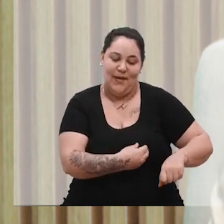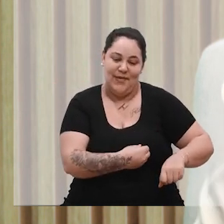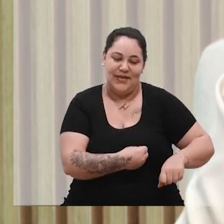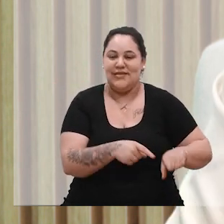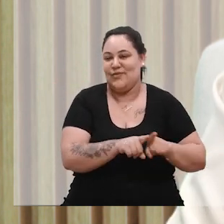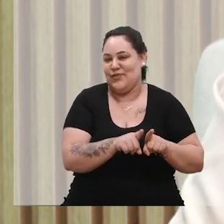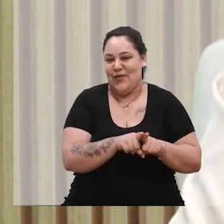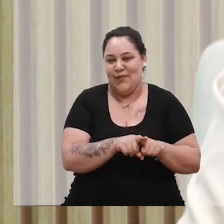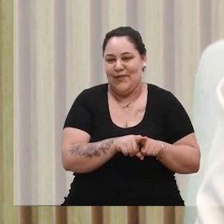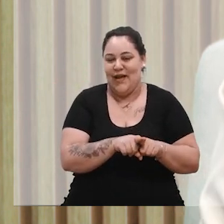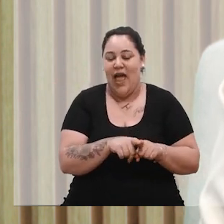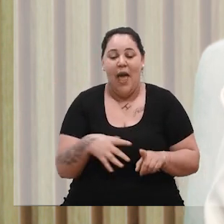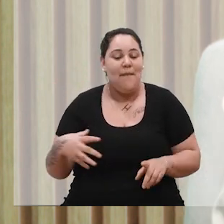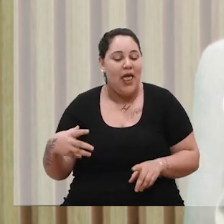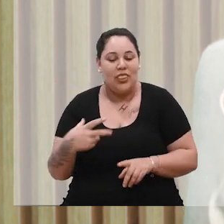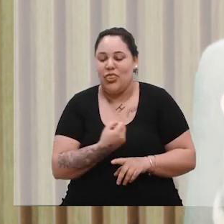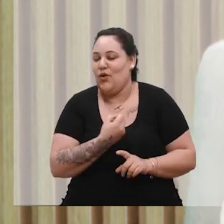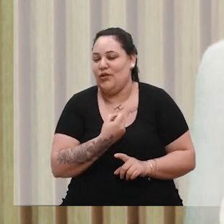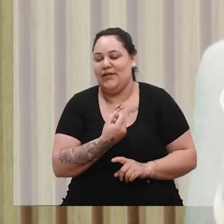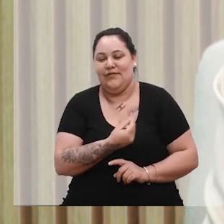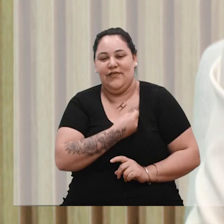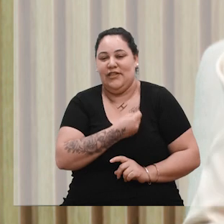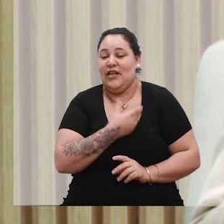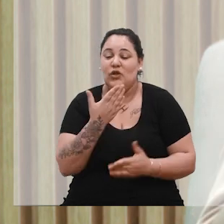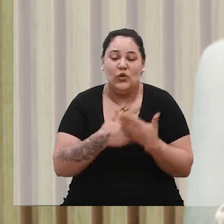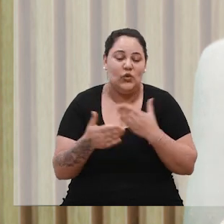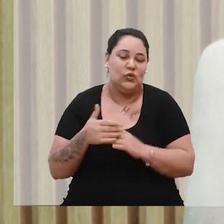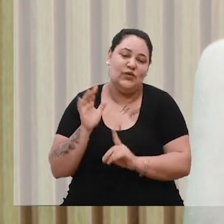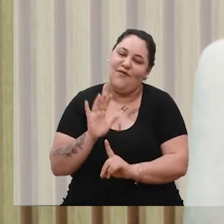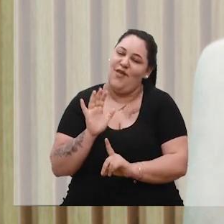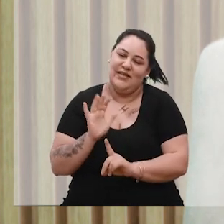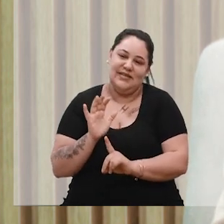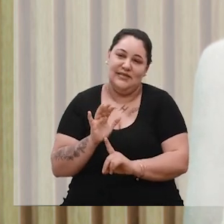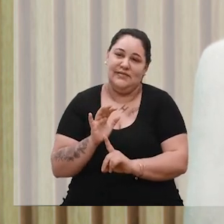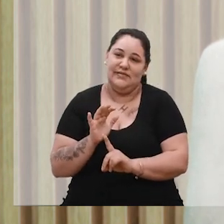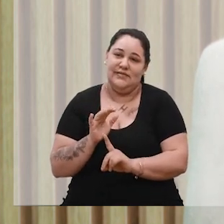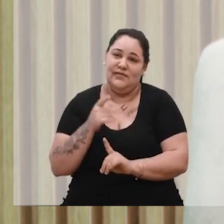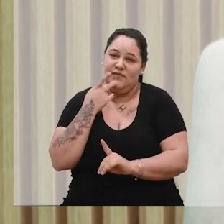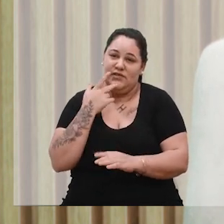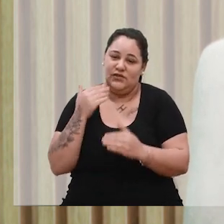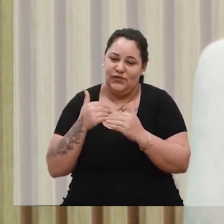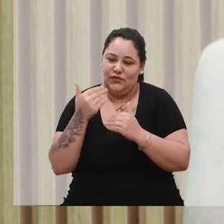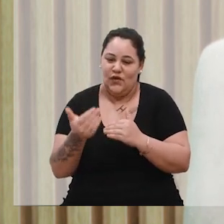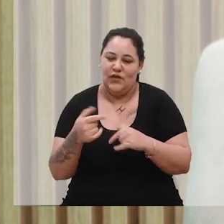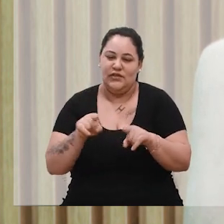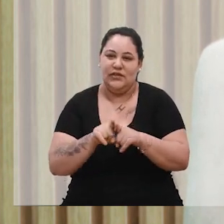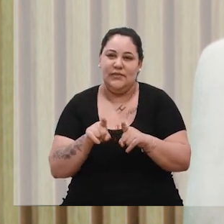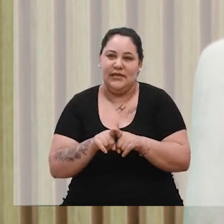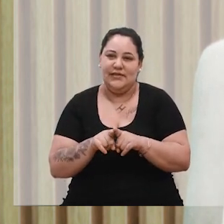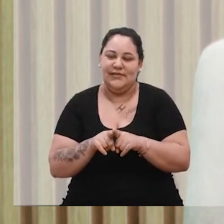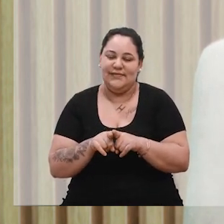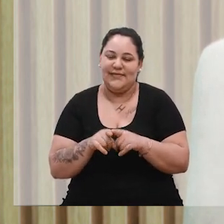só, é para toda a vida, todos os reflexos que virão. A gente está falando fora, né? Toda a questão linda do aconchego mesmo, né? E da